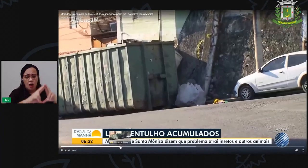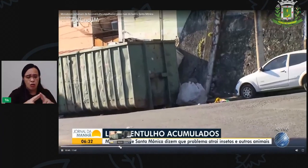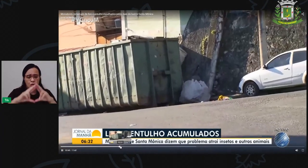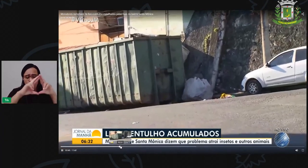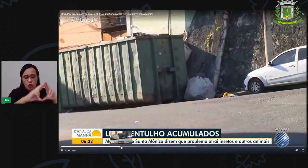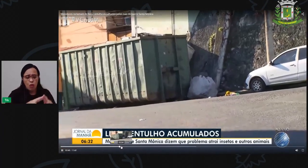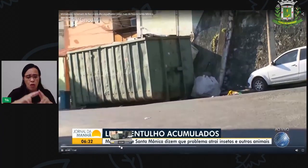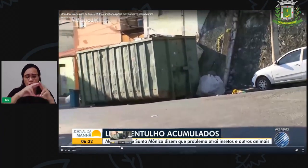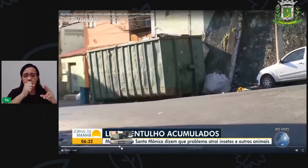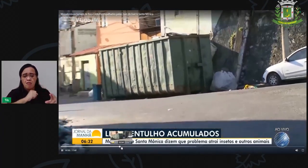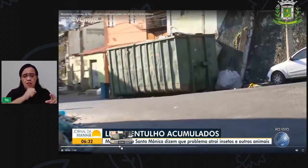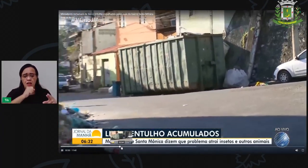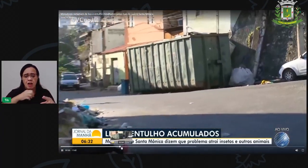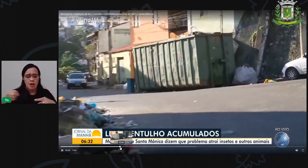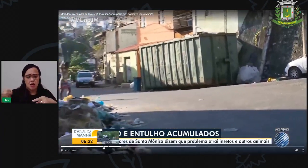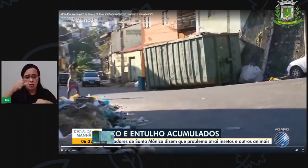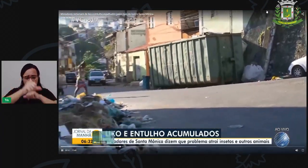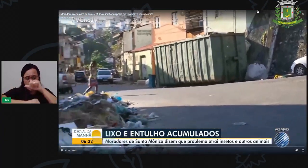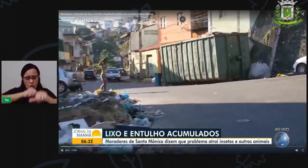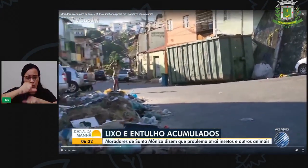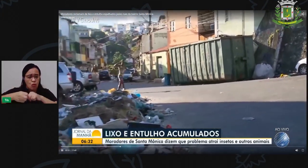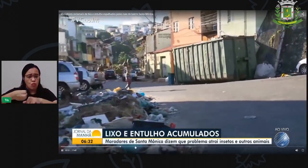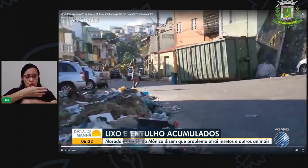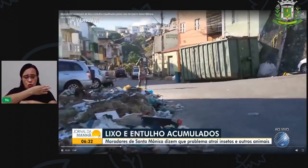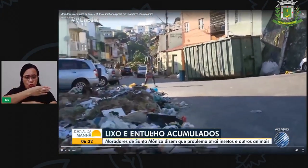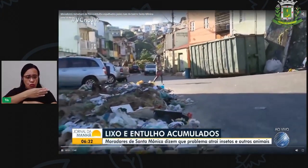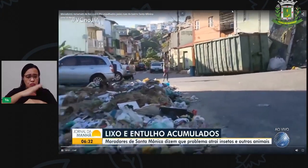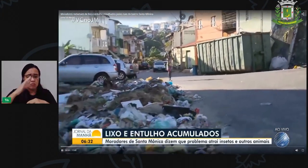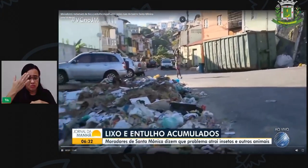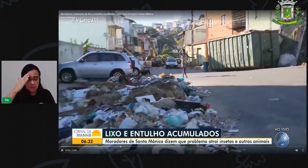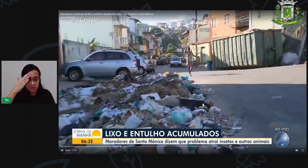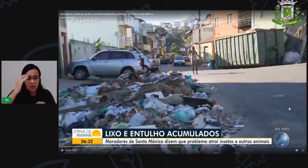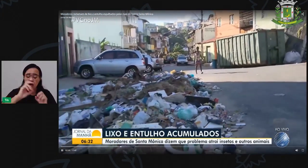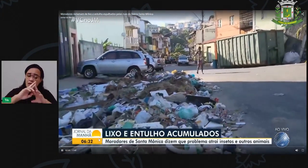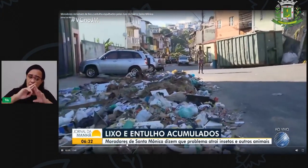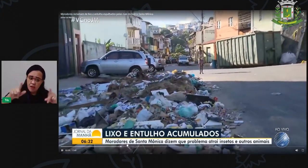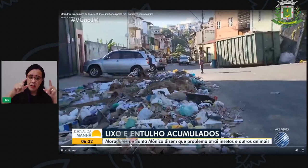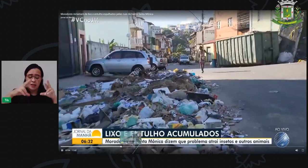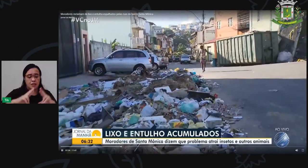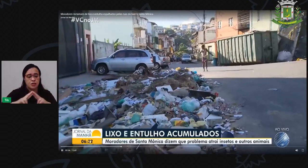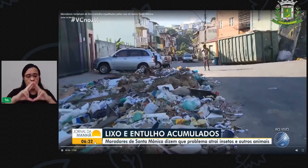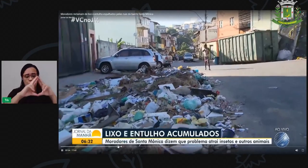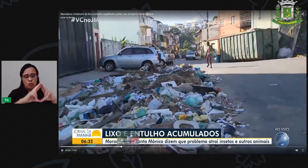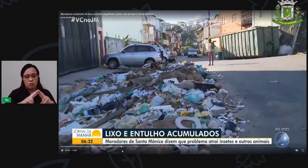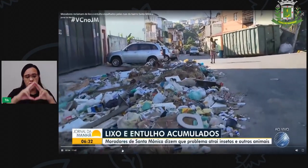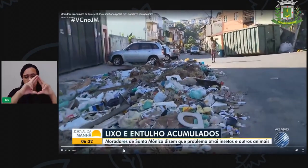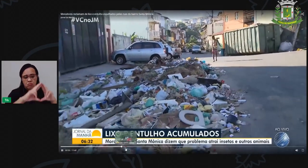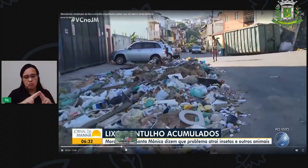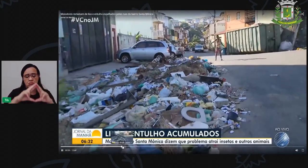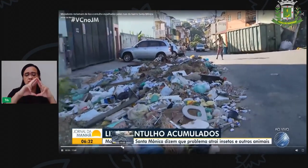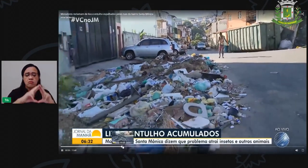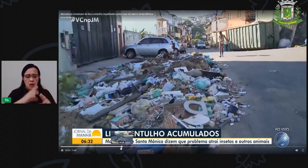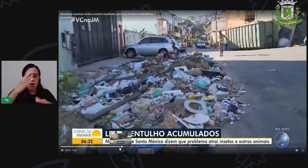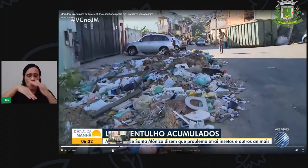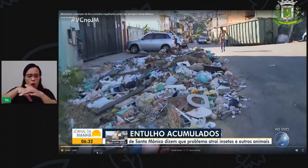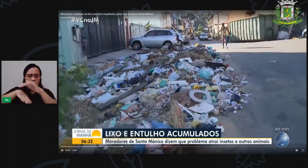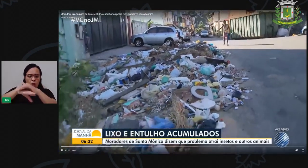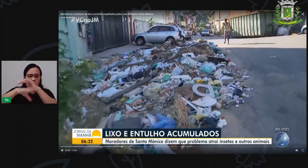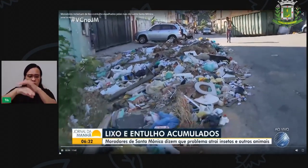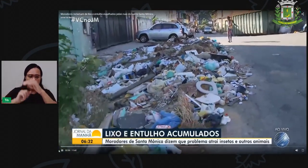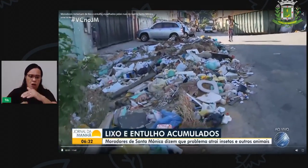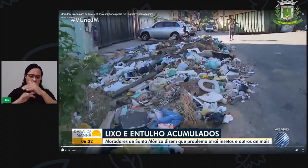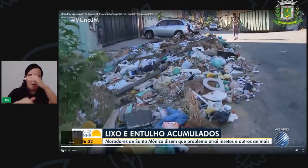que cata material que pode ser reutilizado, reaproveitado, coloca ali, olha. O pessoal coloca ali e armazena até